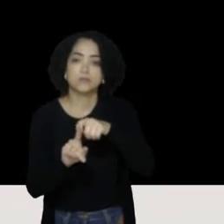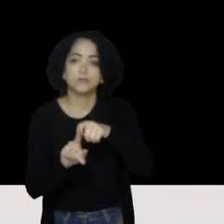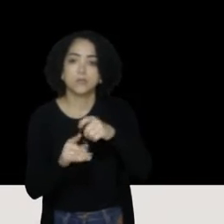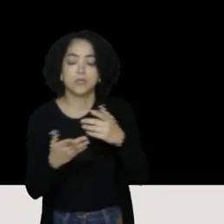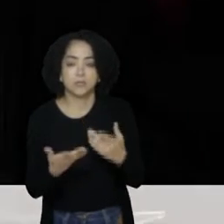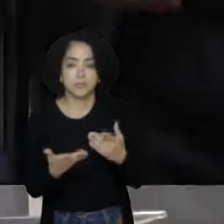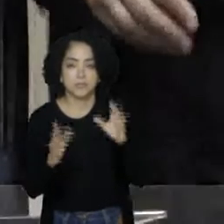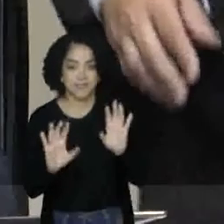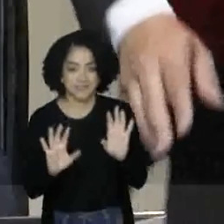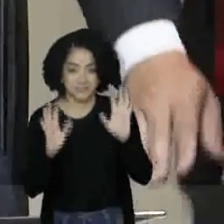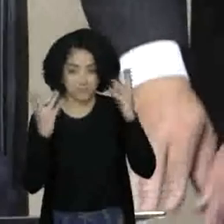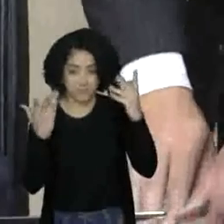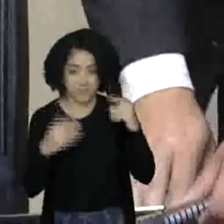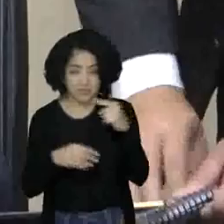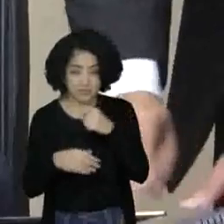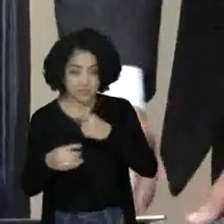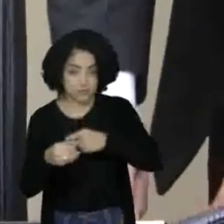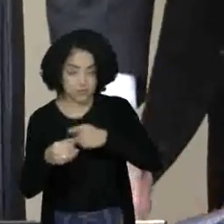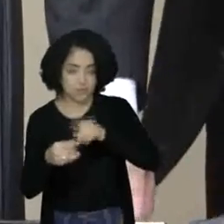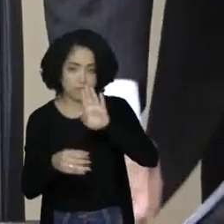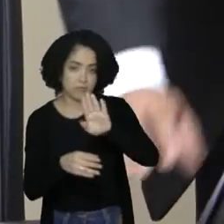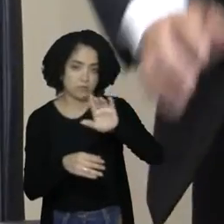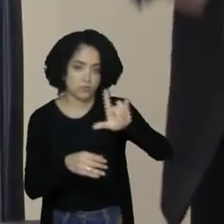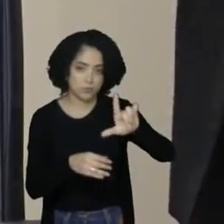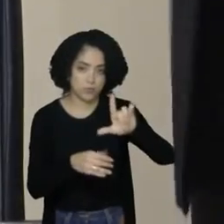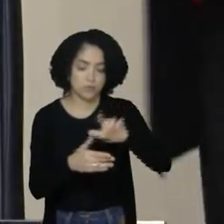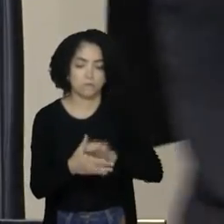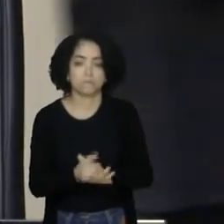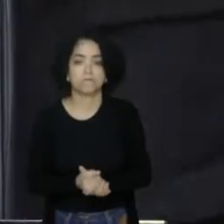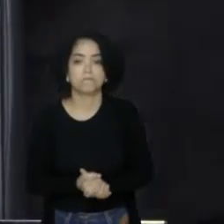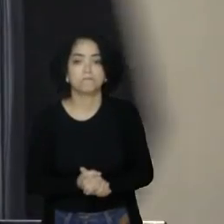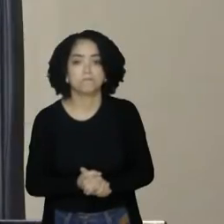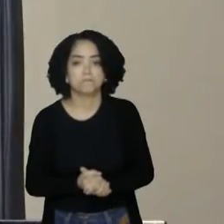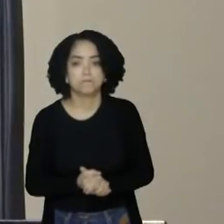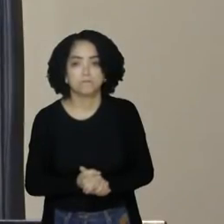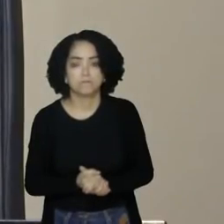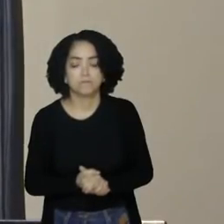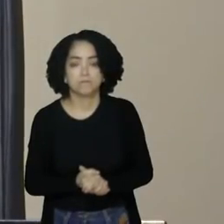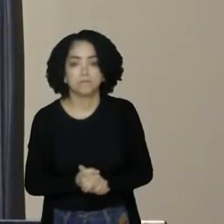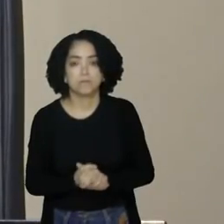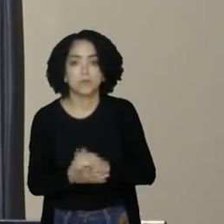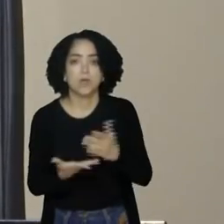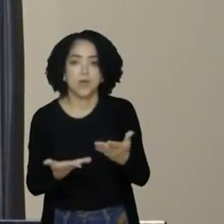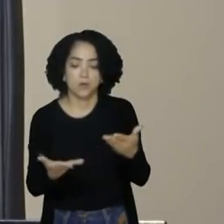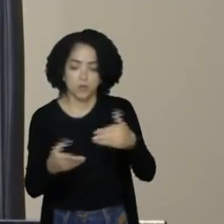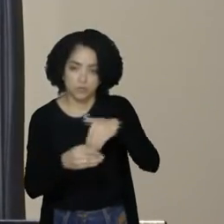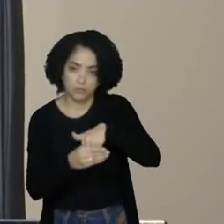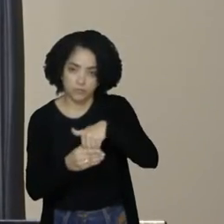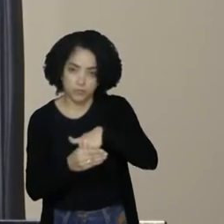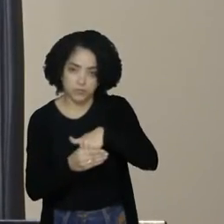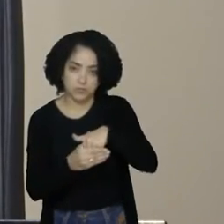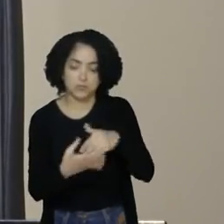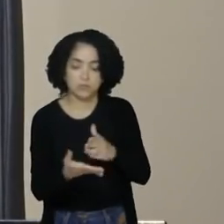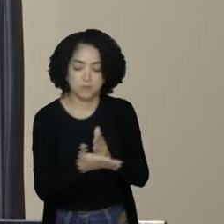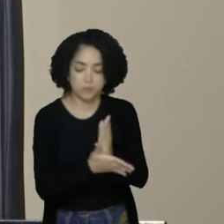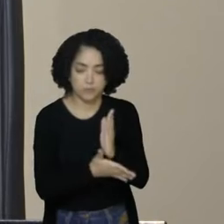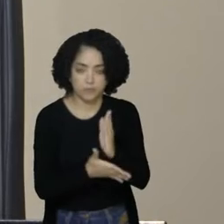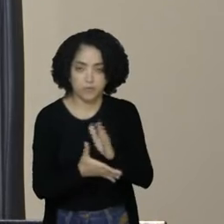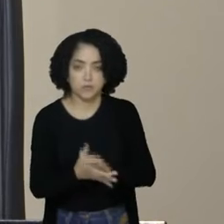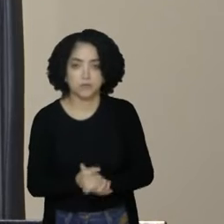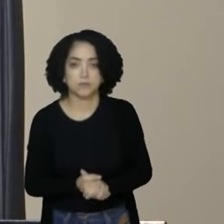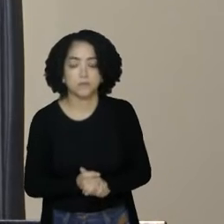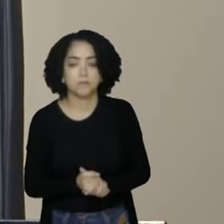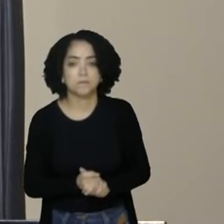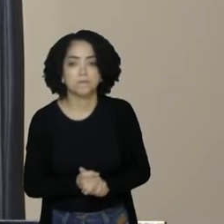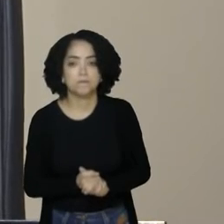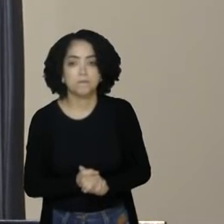Oktoberfest em Blumenau. Em discussão, não havendo quem queira discutir, em votação, aprovado o pedido de